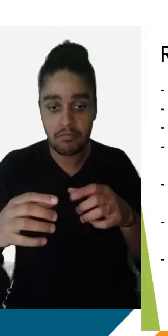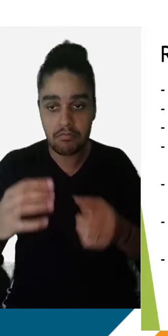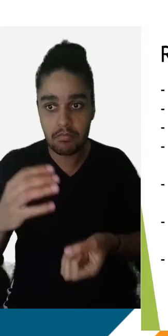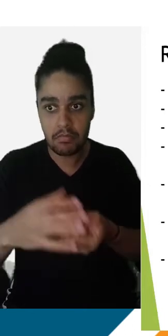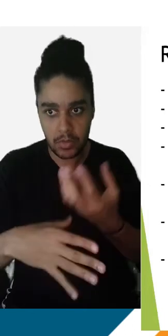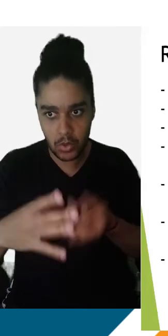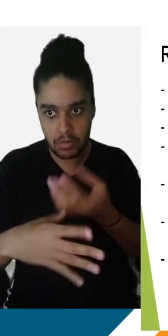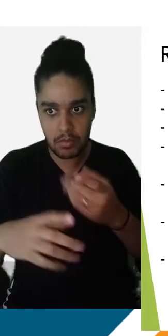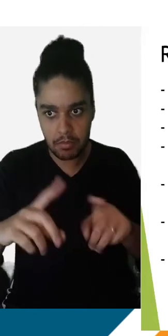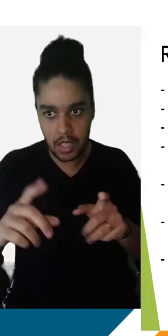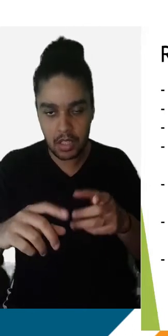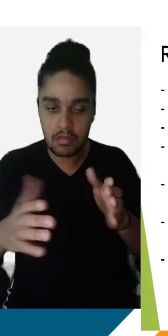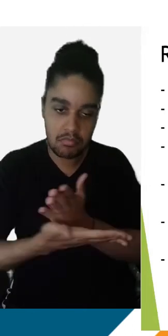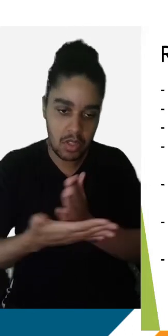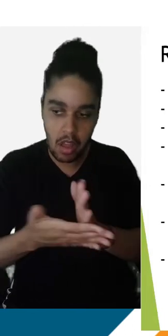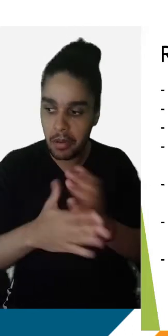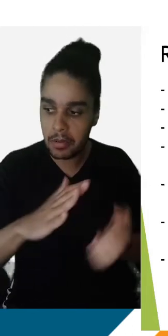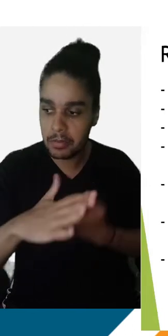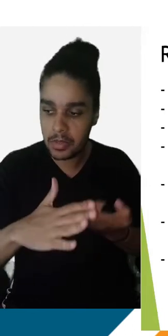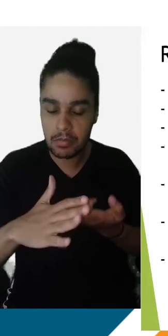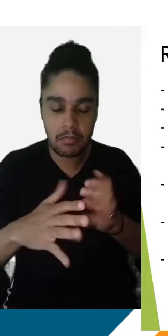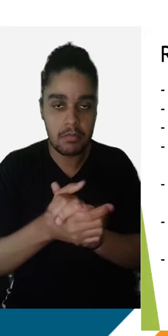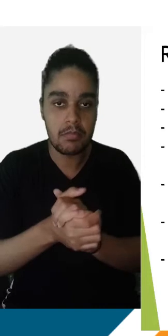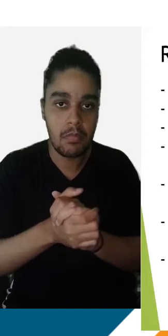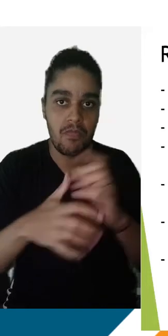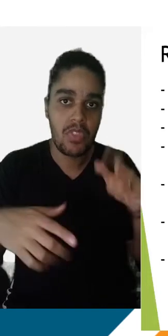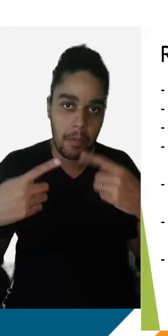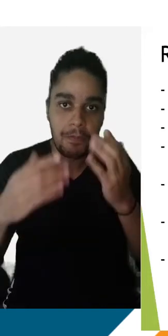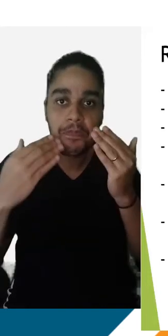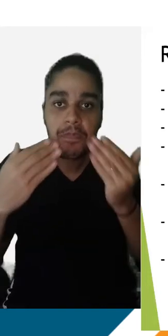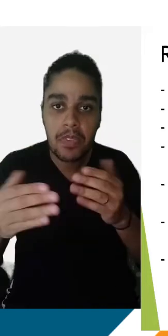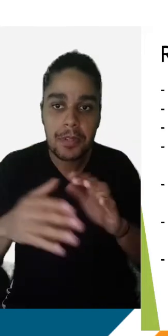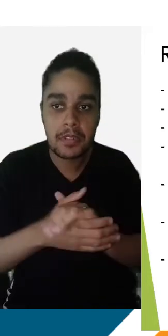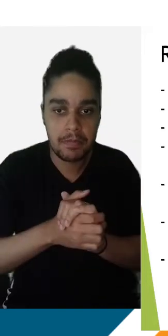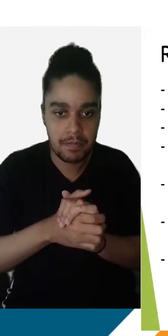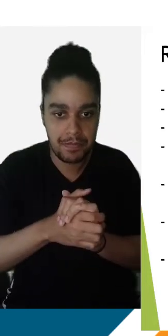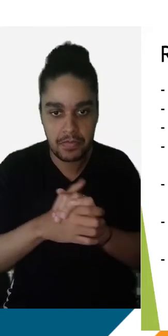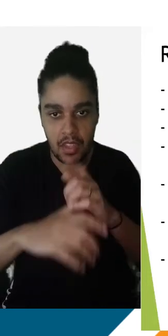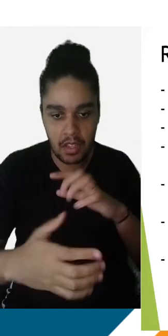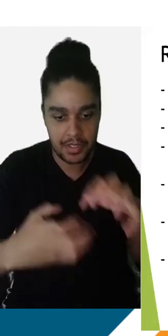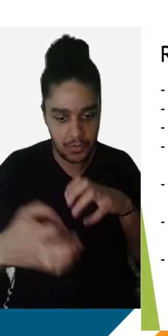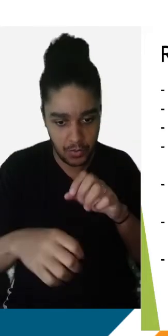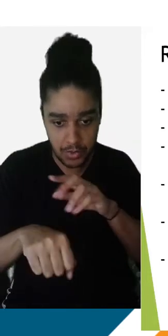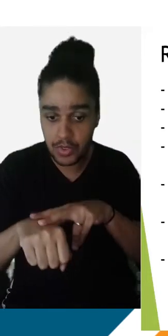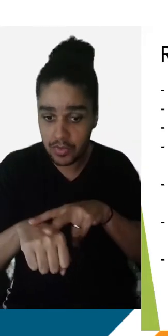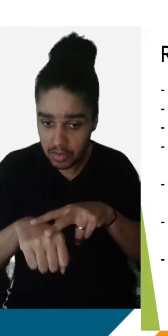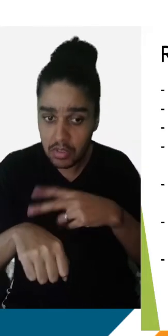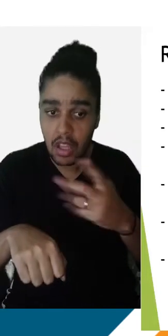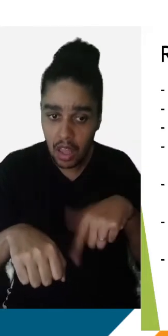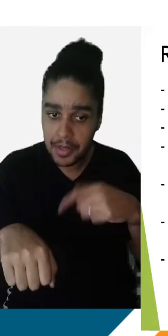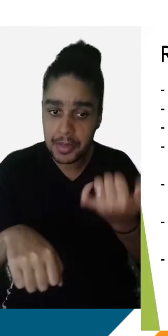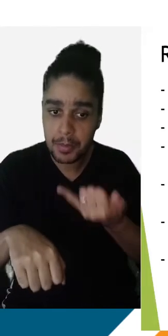um punhado de empresas que daqui a pouco a gente vai apresentar para vocês também. Tudo bem? Segura aí, esse processo de Revolução Verde